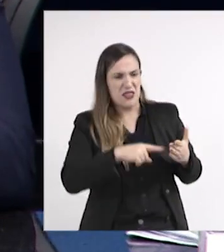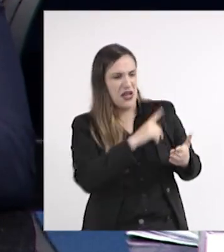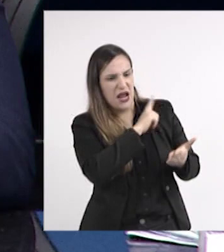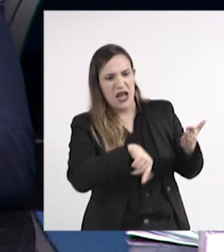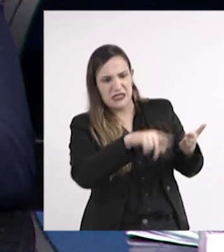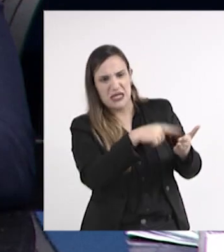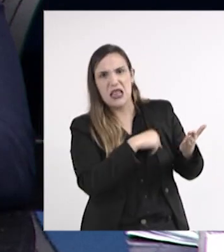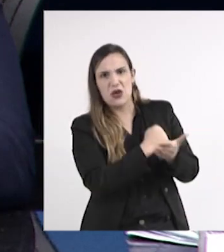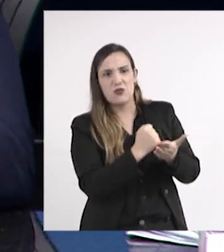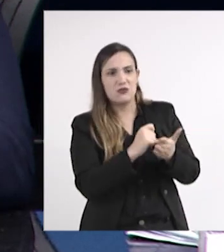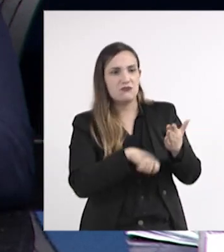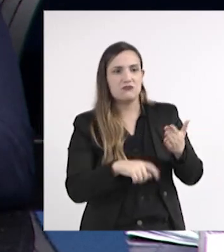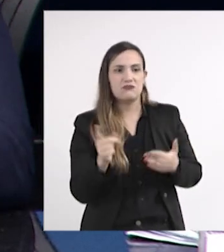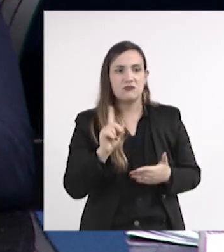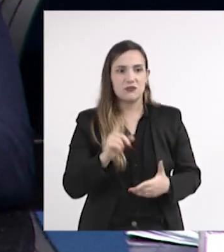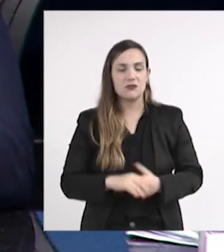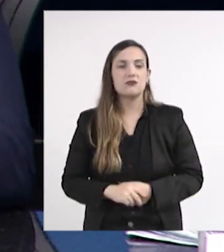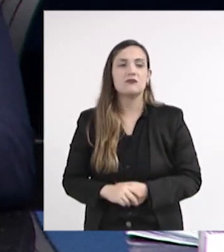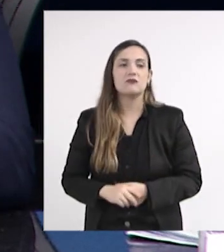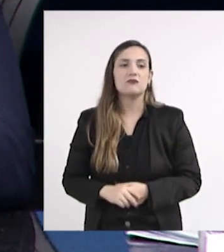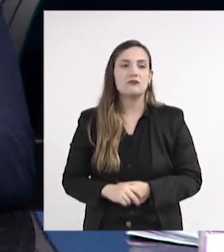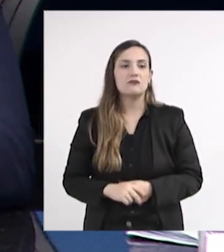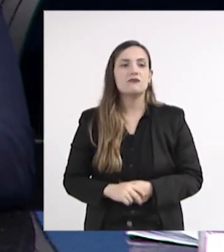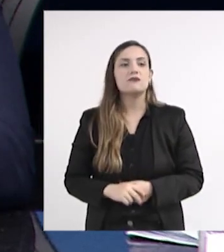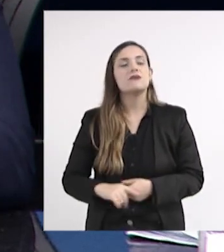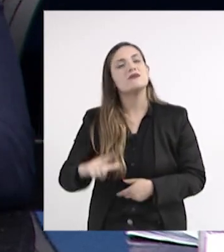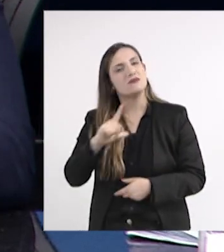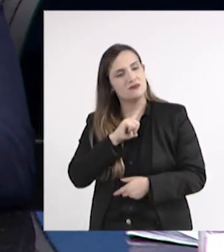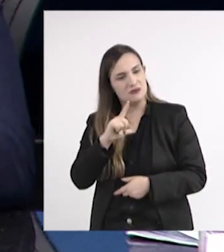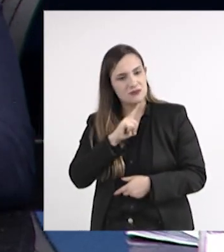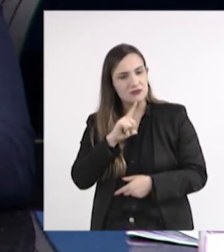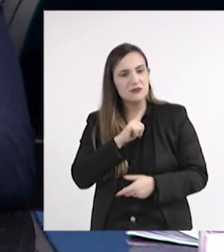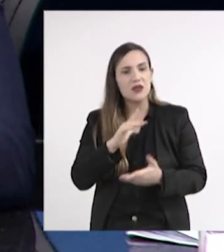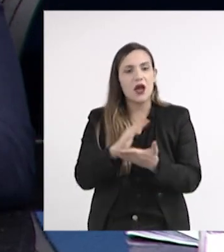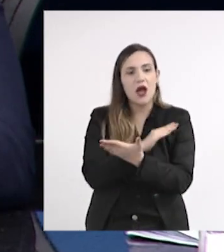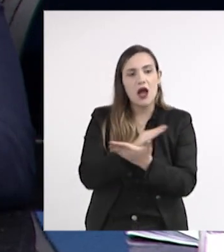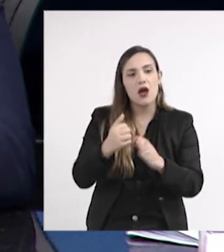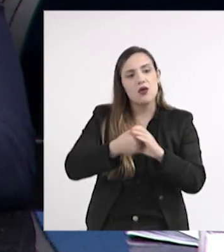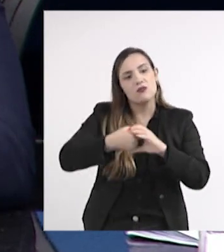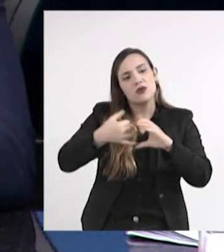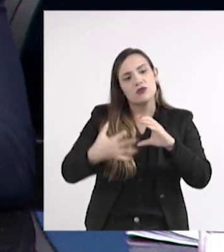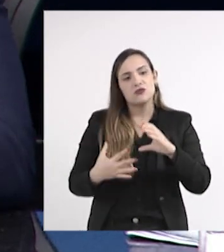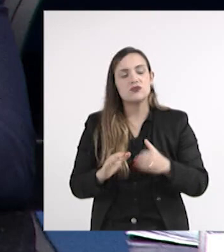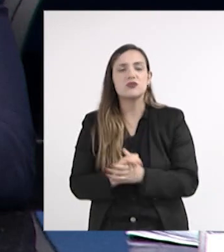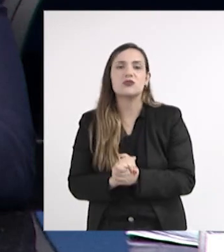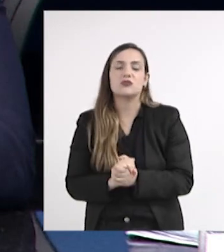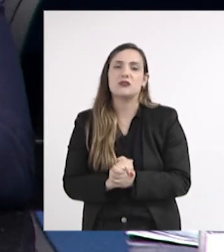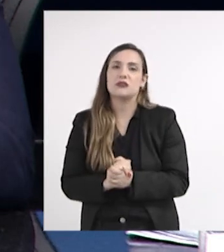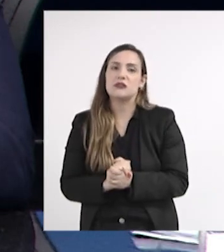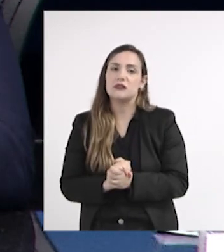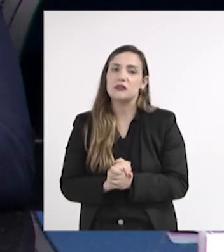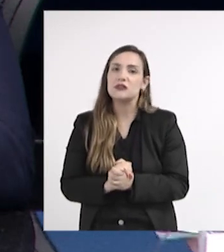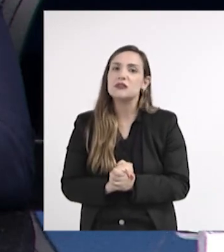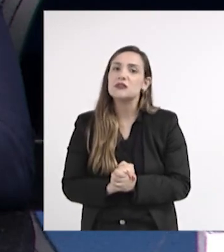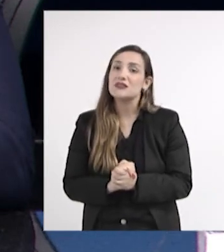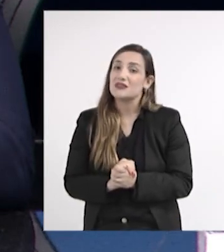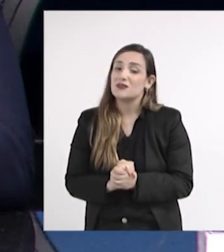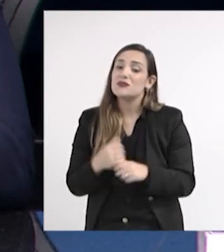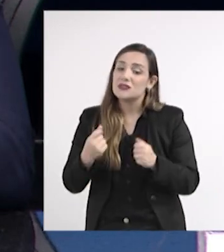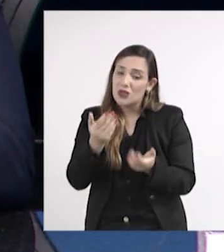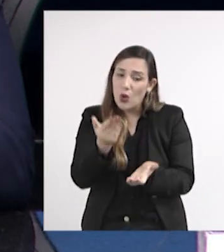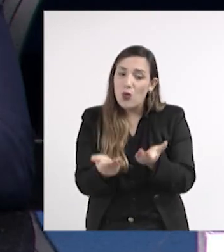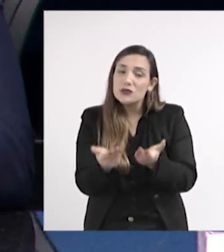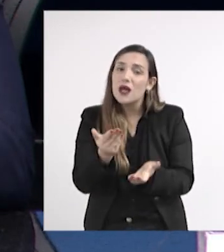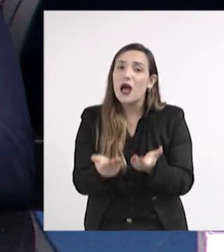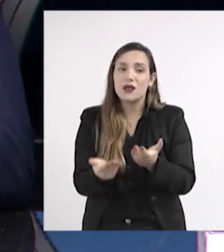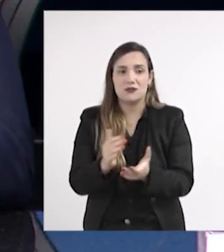sancionador. Existem diversos aspectos que permeiam as decisões regulatórias e pesam sobre as autoridades